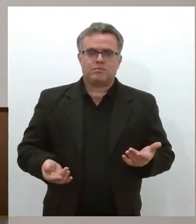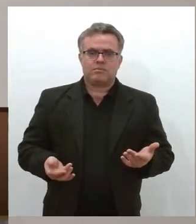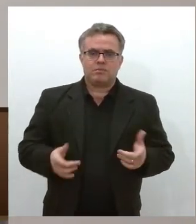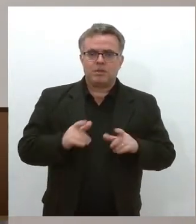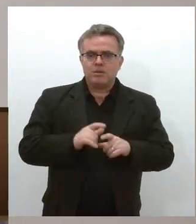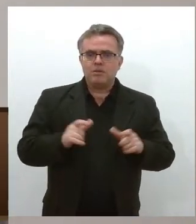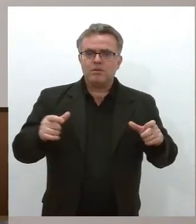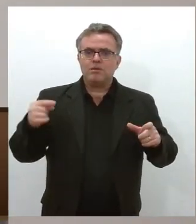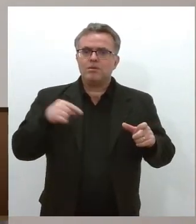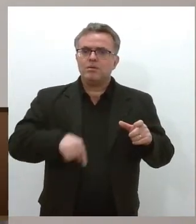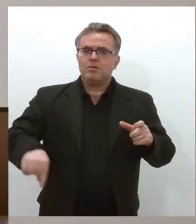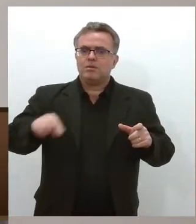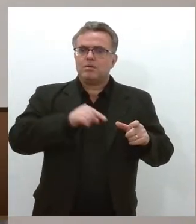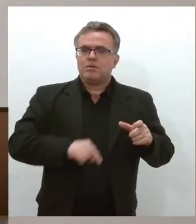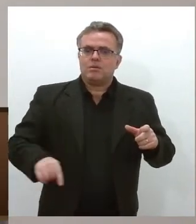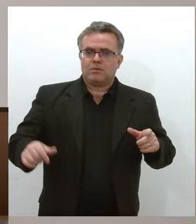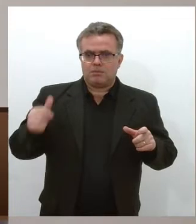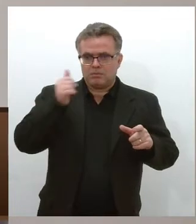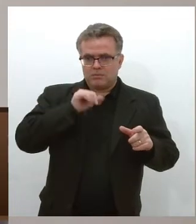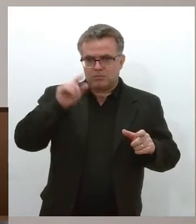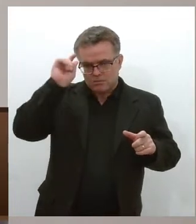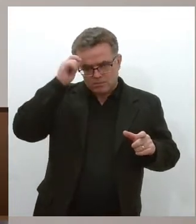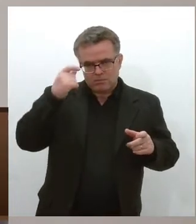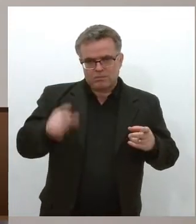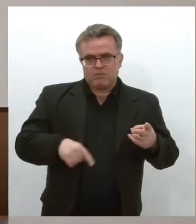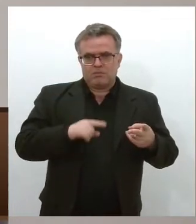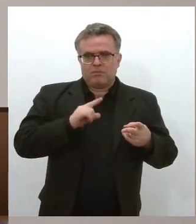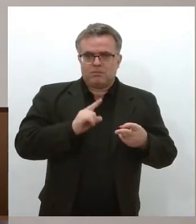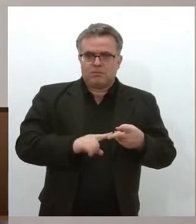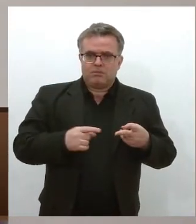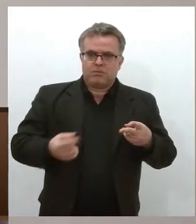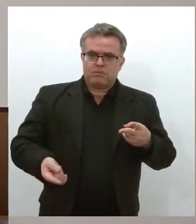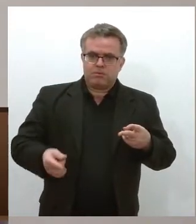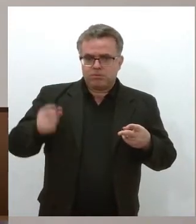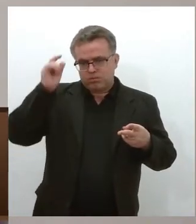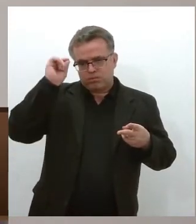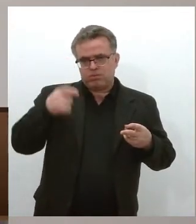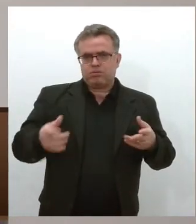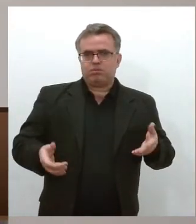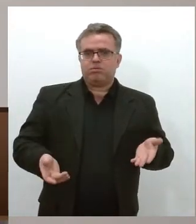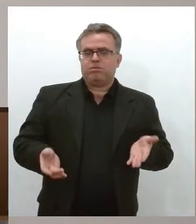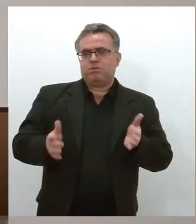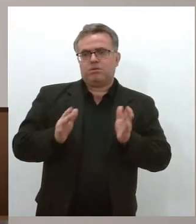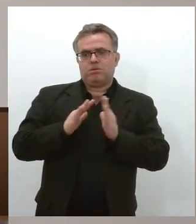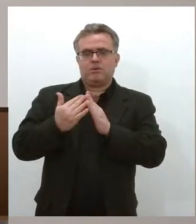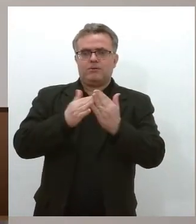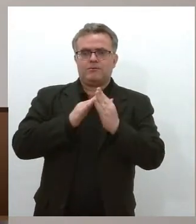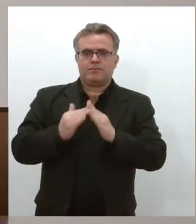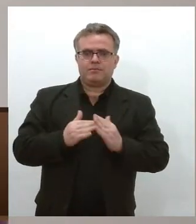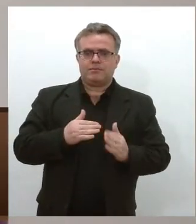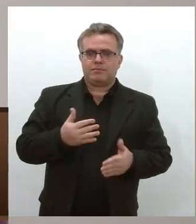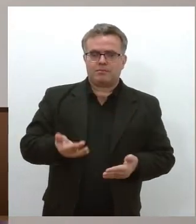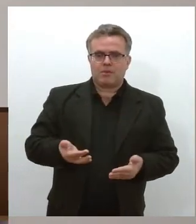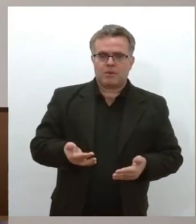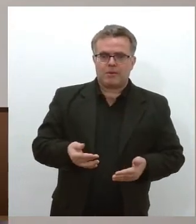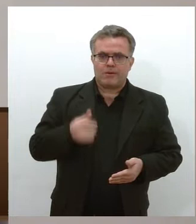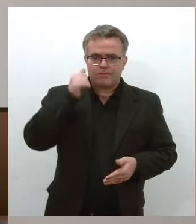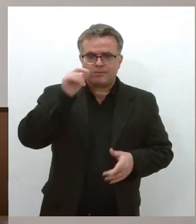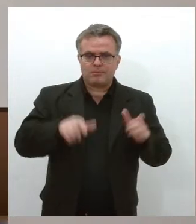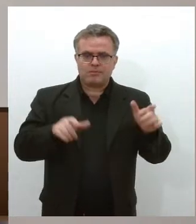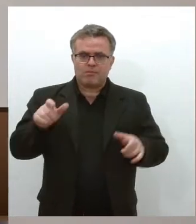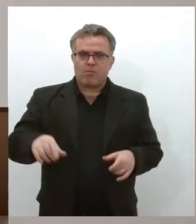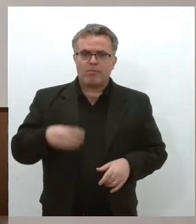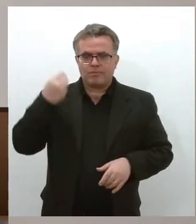temos maioria de mulheres negras, são mulheres negras, periféricas, nós precisamos que essas mulheres tragam a experiência,